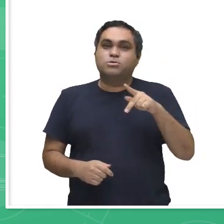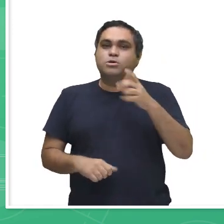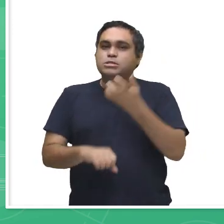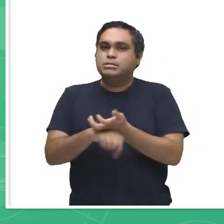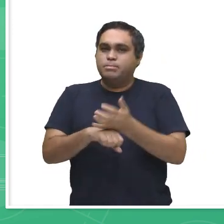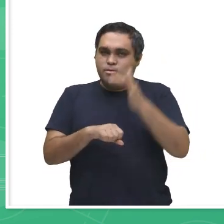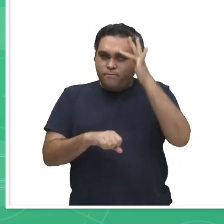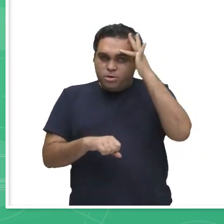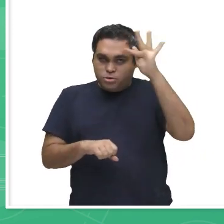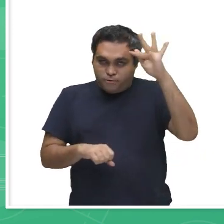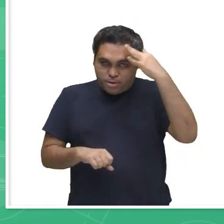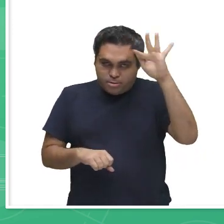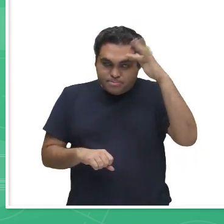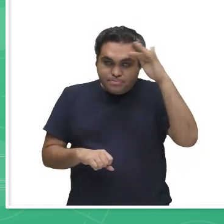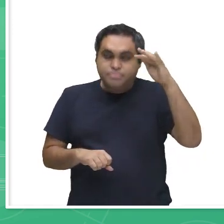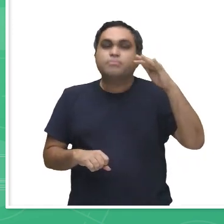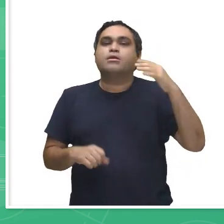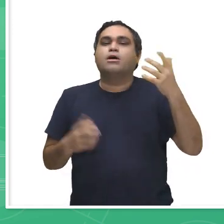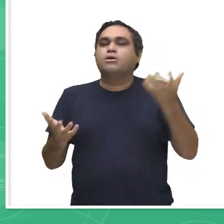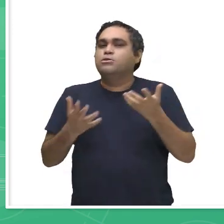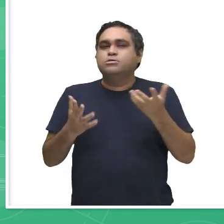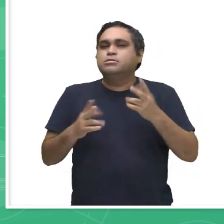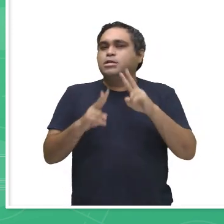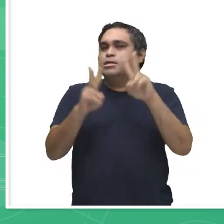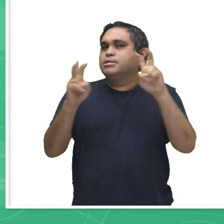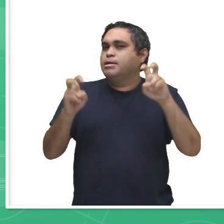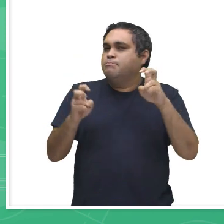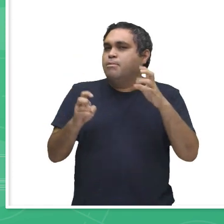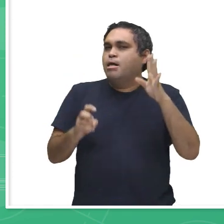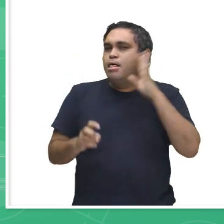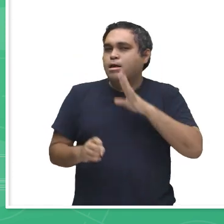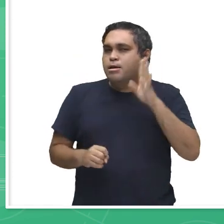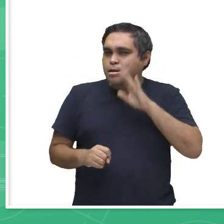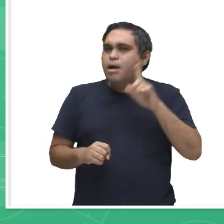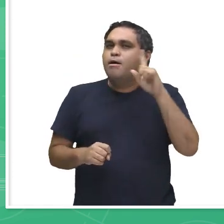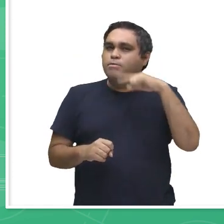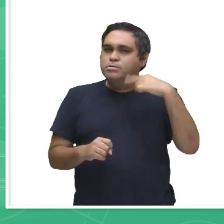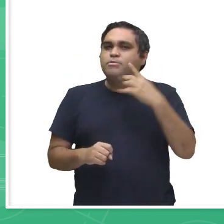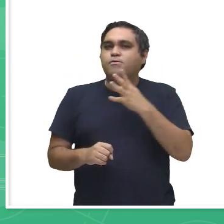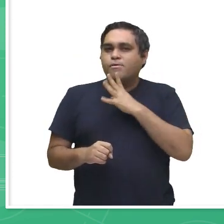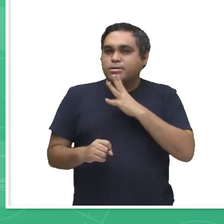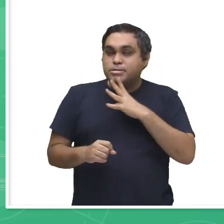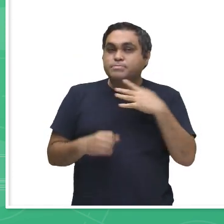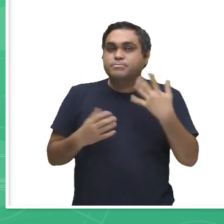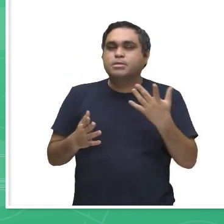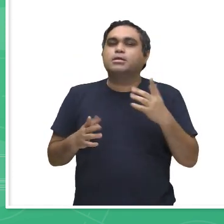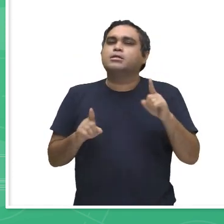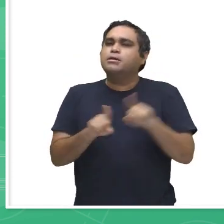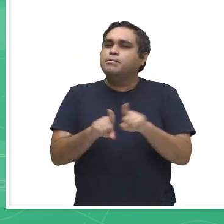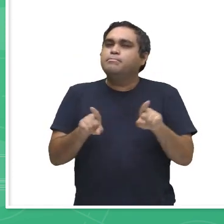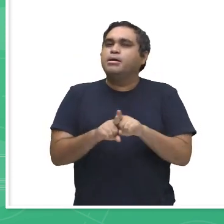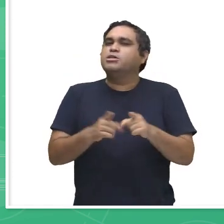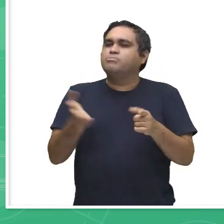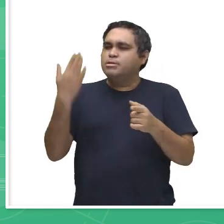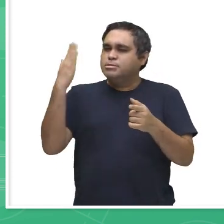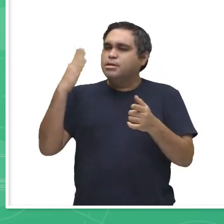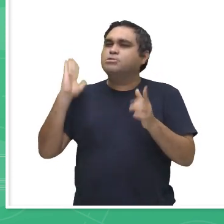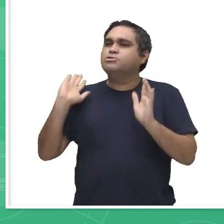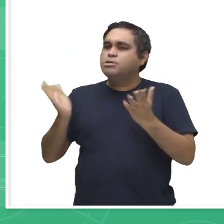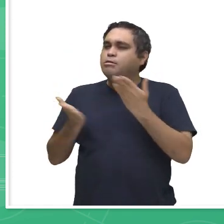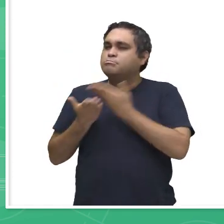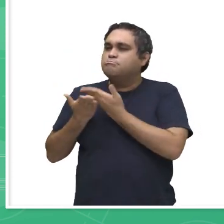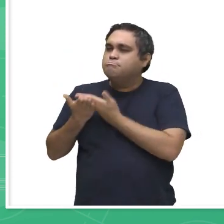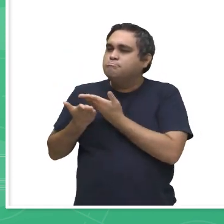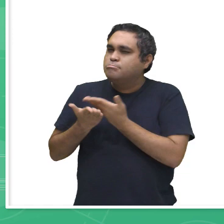vou trazer aqui um tema muito bacana hoje para essa nossa aula, tá bom? Dá continuidade, na verdade, àquilo que a gente já vem